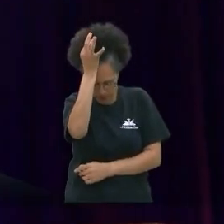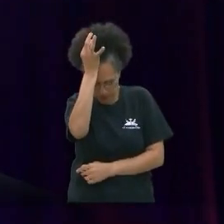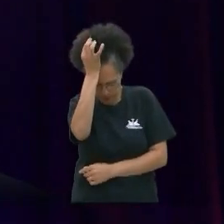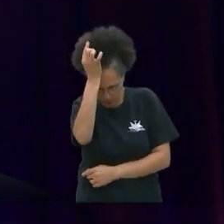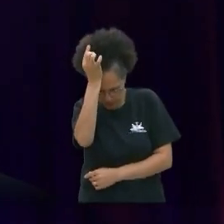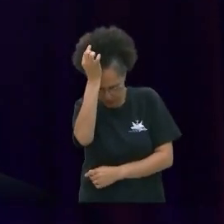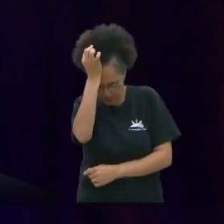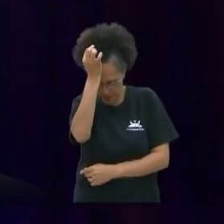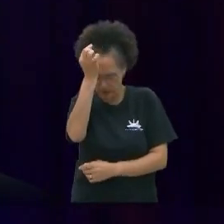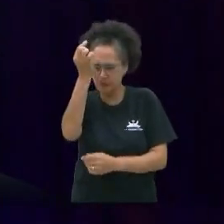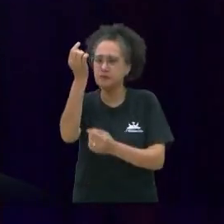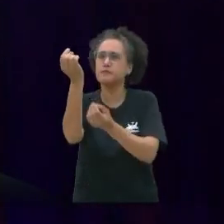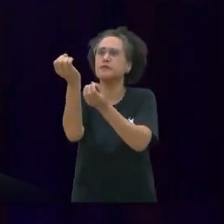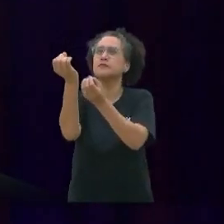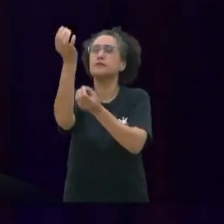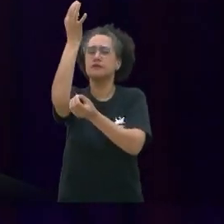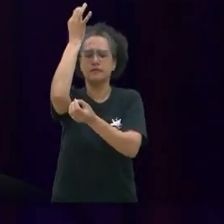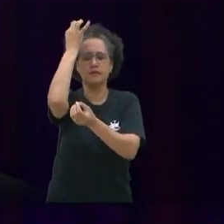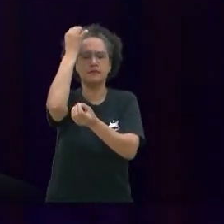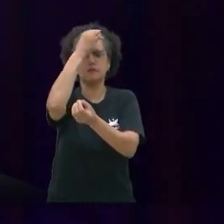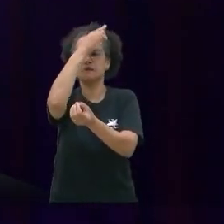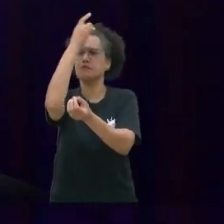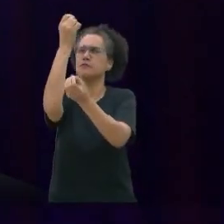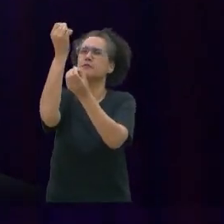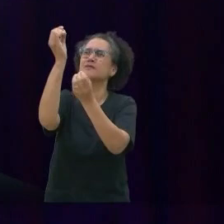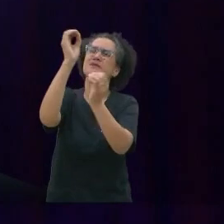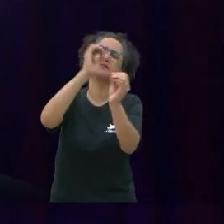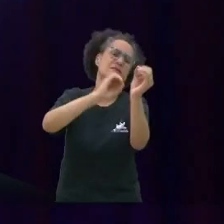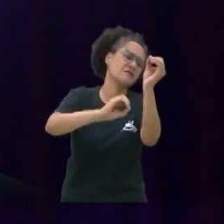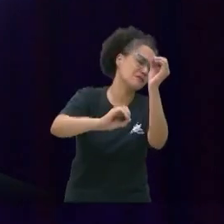Espírito, Espírito, oh,